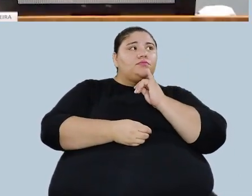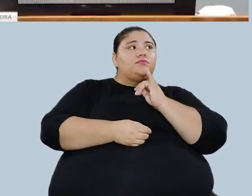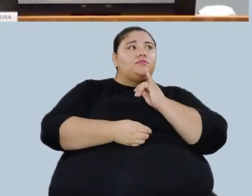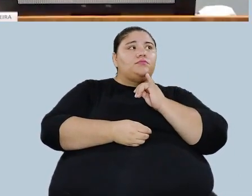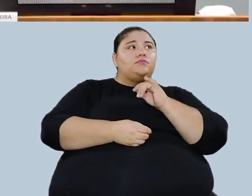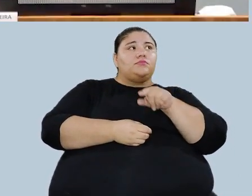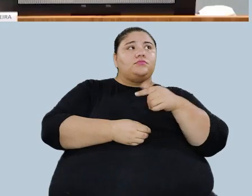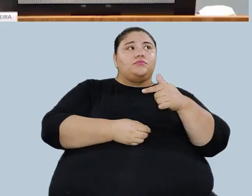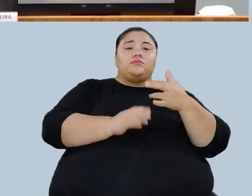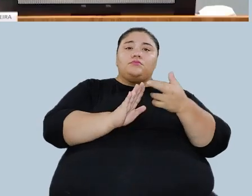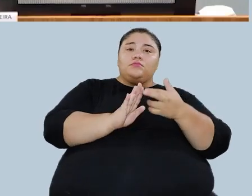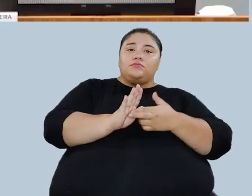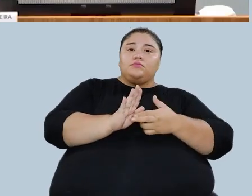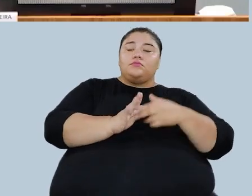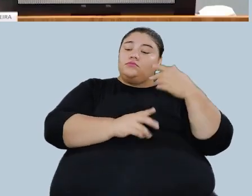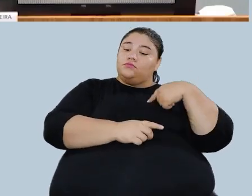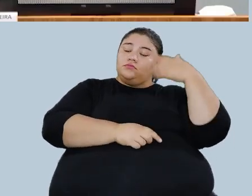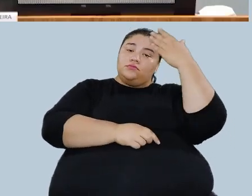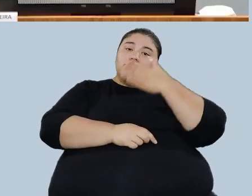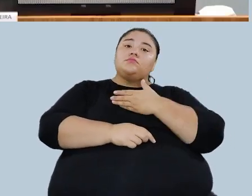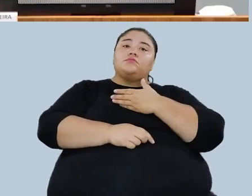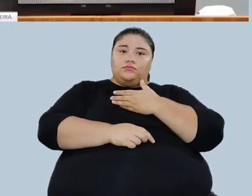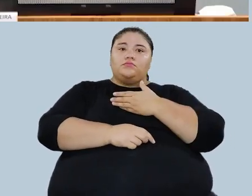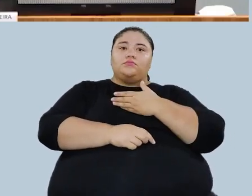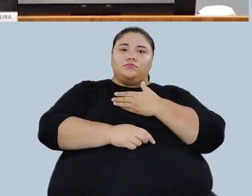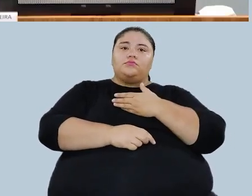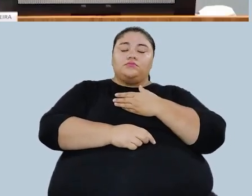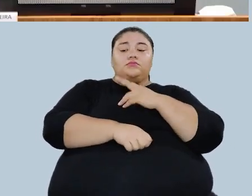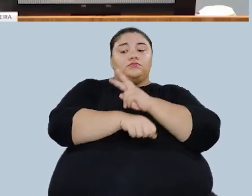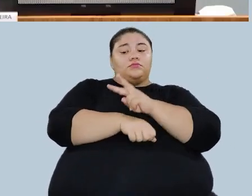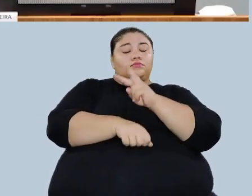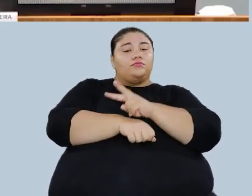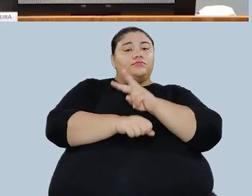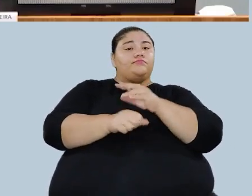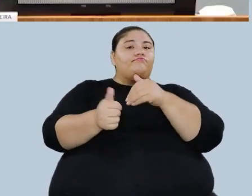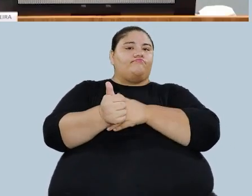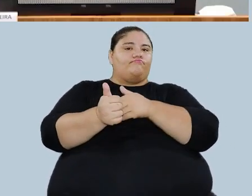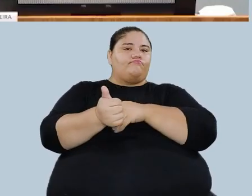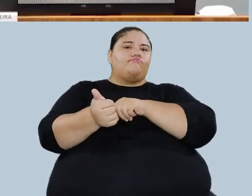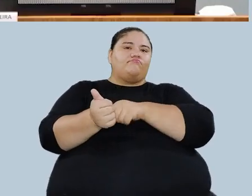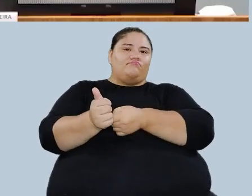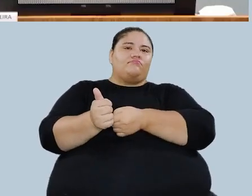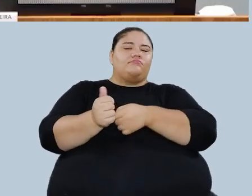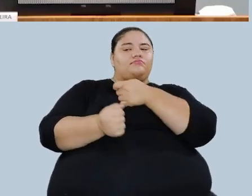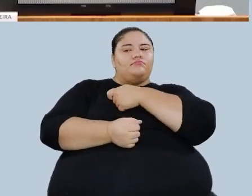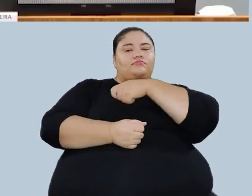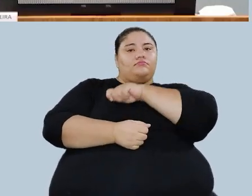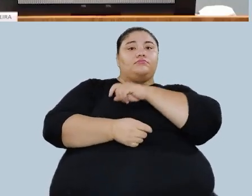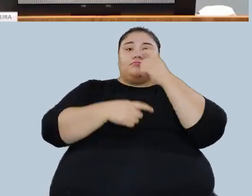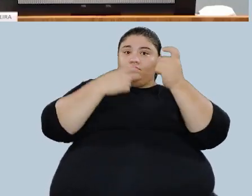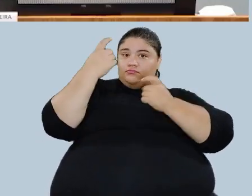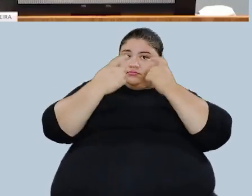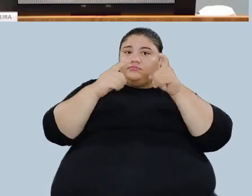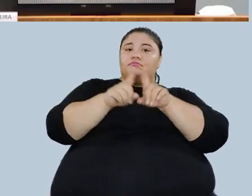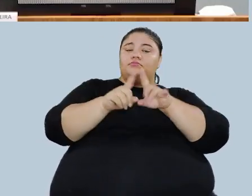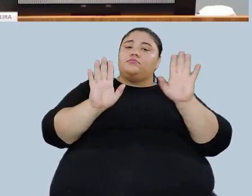sem elementos que comprovem a efetiva proteção do sigilo fiscal. Então, eu me preocupo muito. Isso também